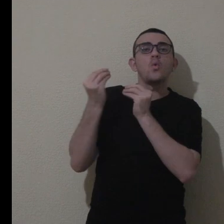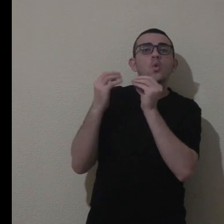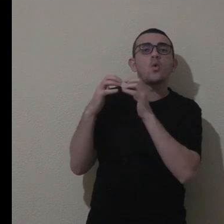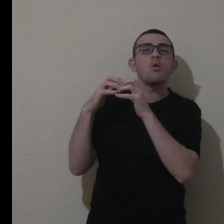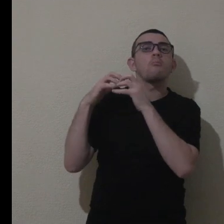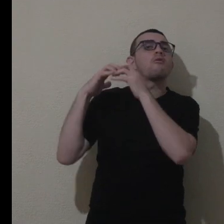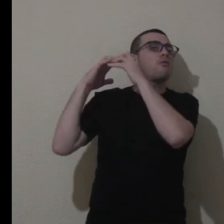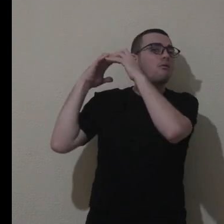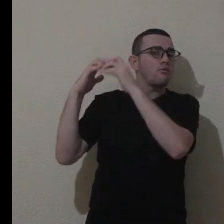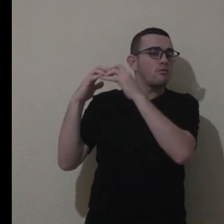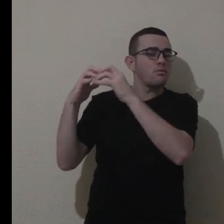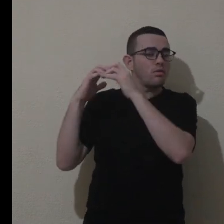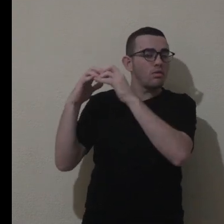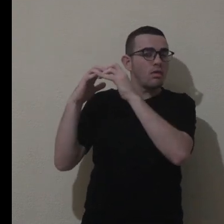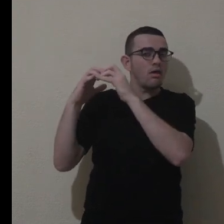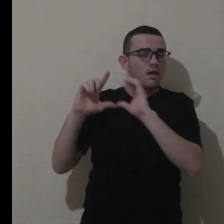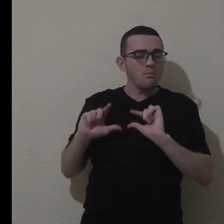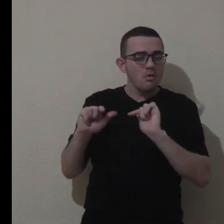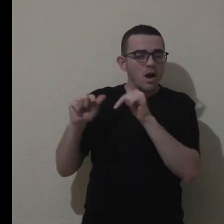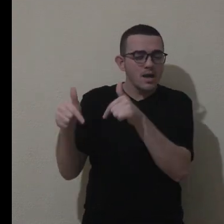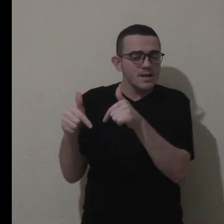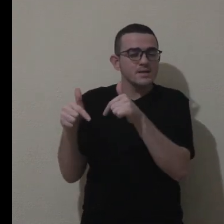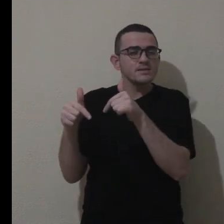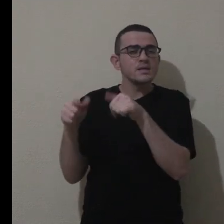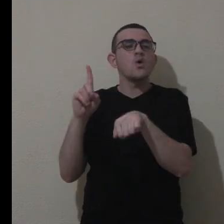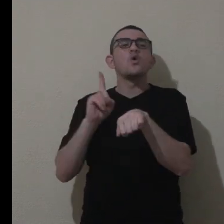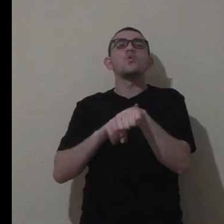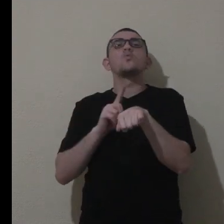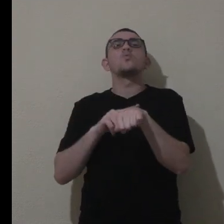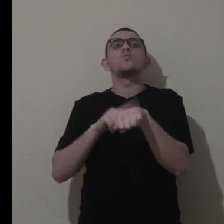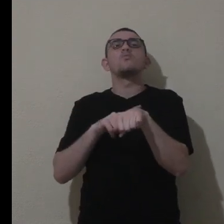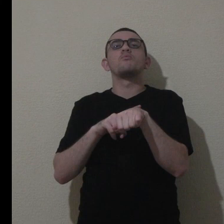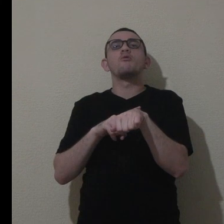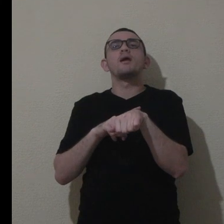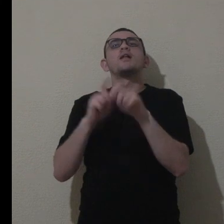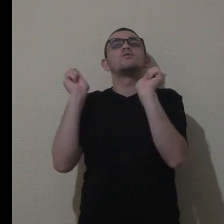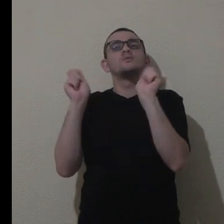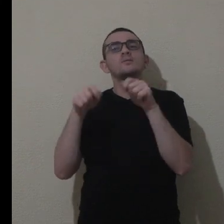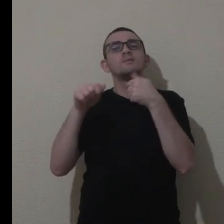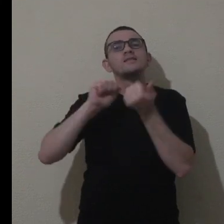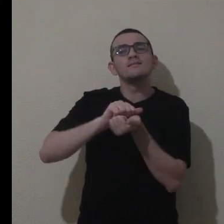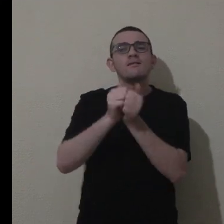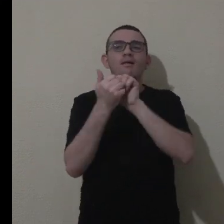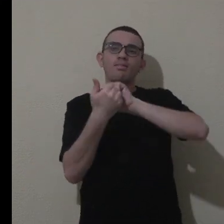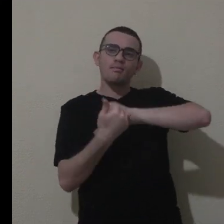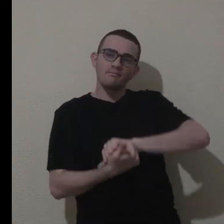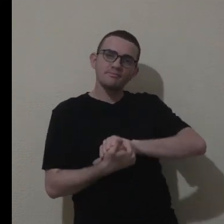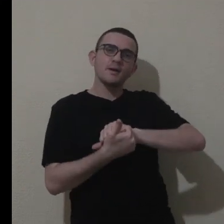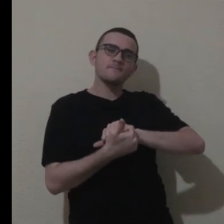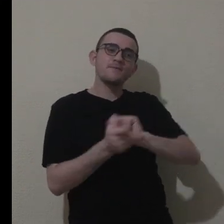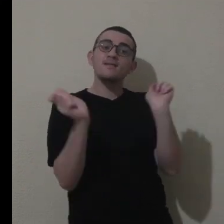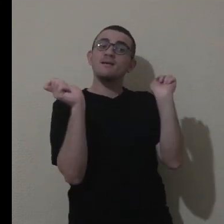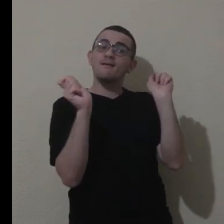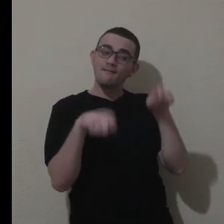nosso cérebro se comporta frente a esses diferentes cenários,